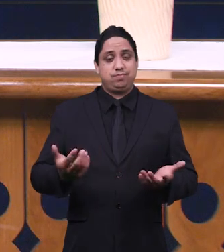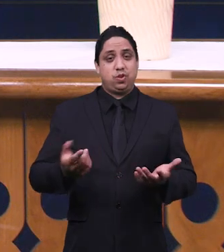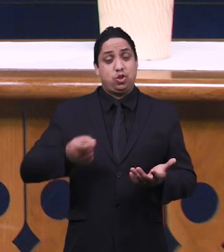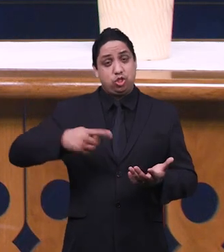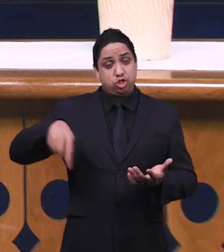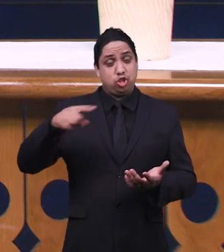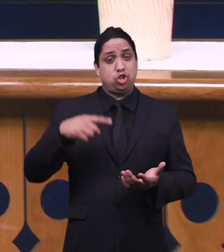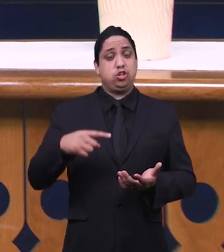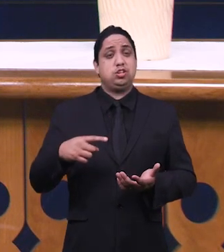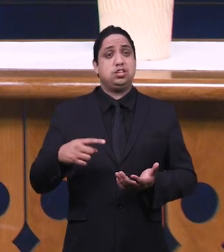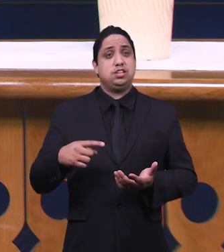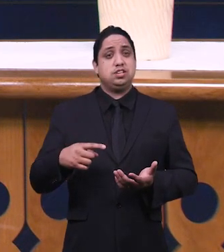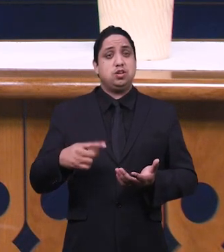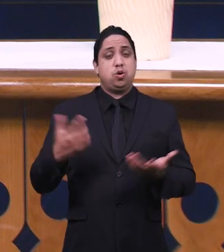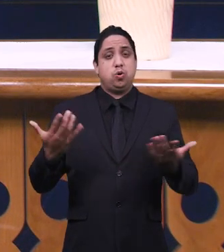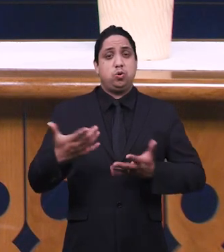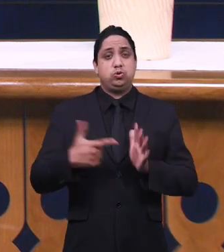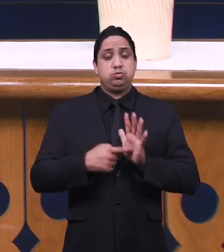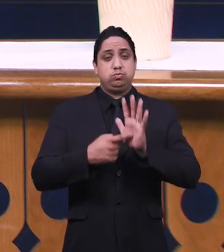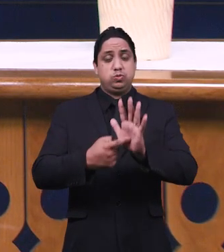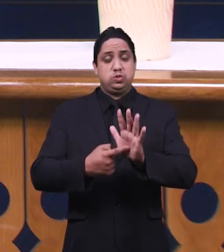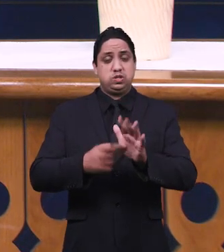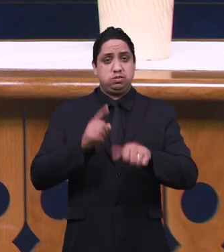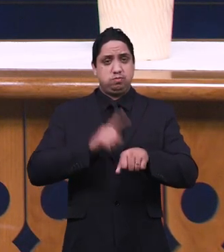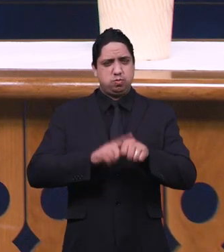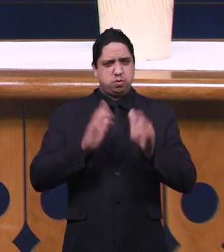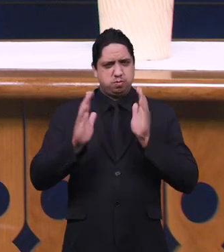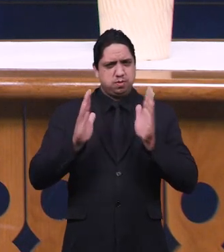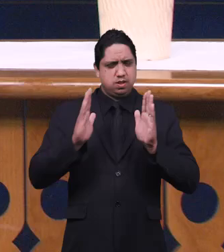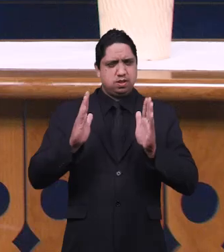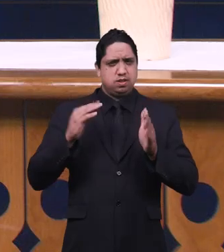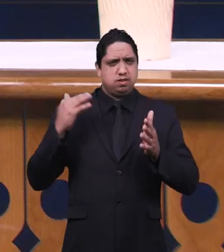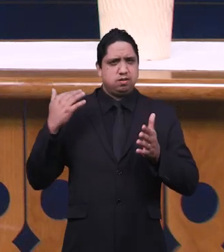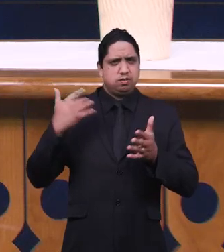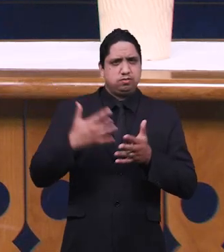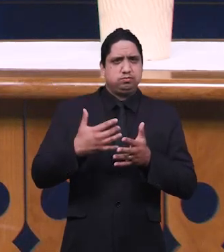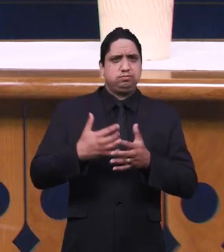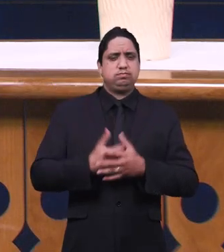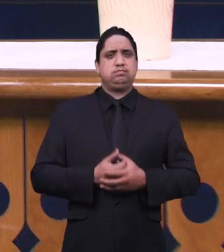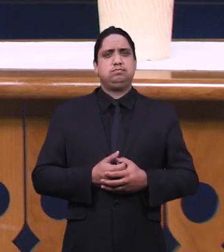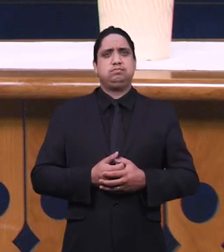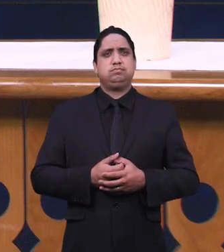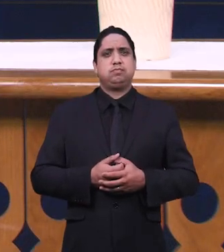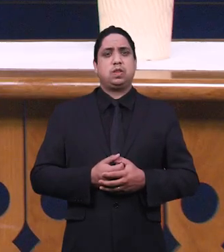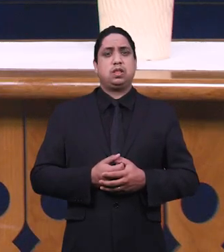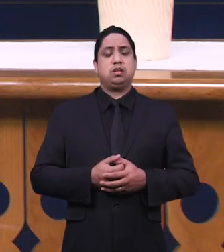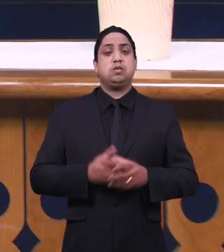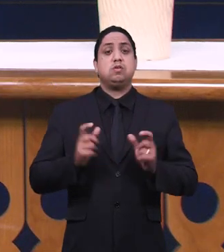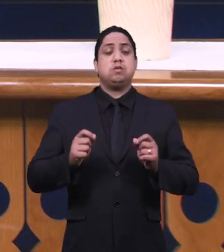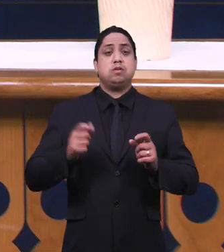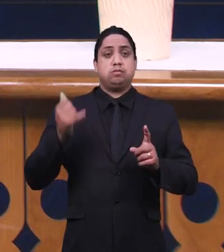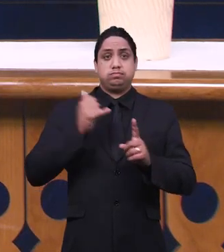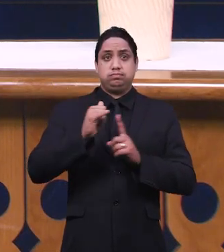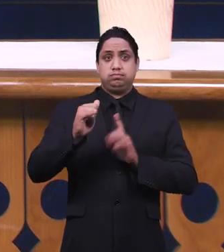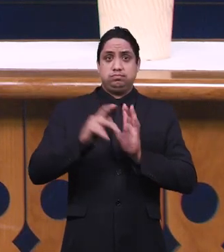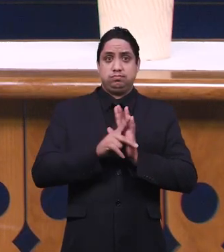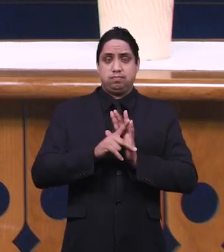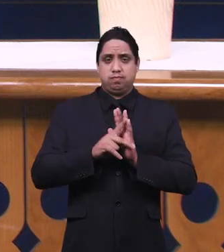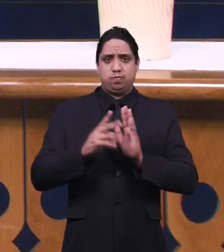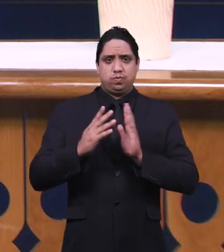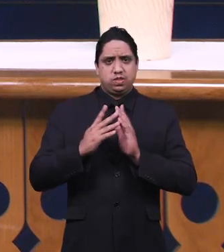Meus irmãos, nós estamos abordando nesses últimos dias o lado profético da